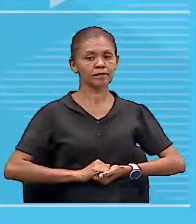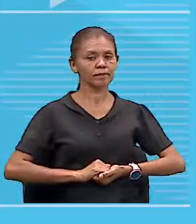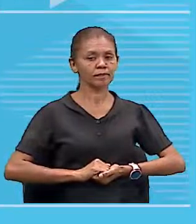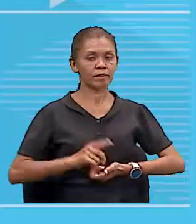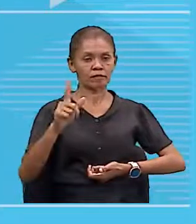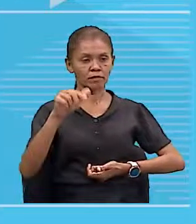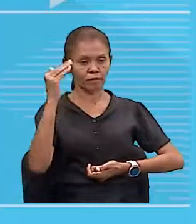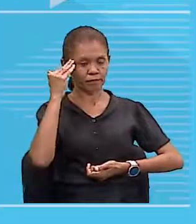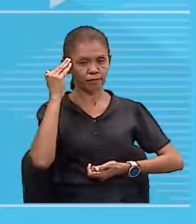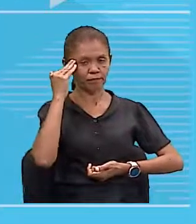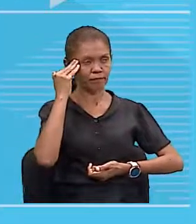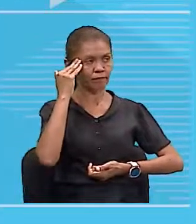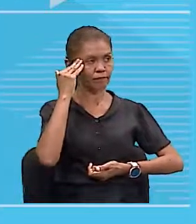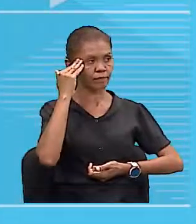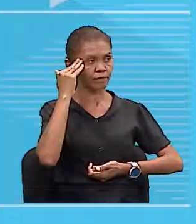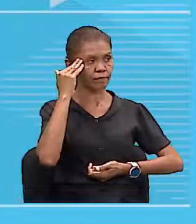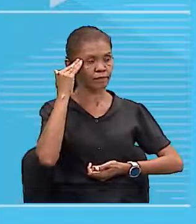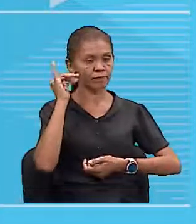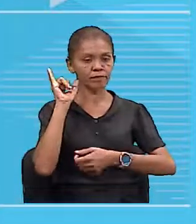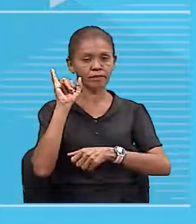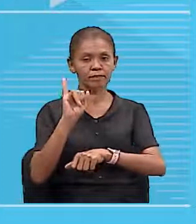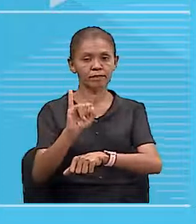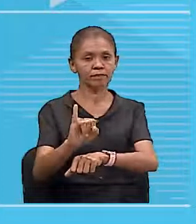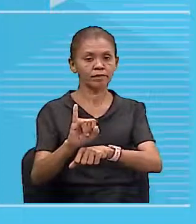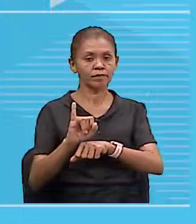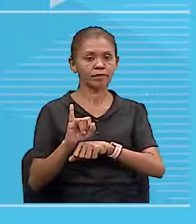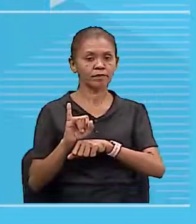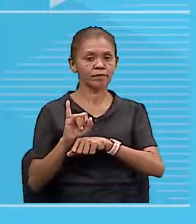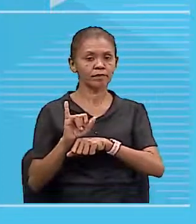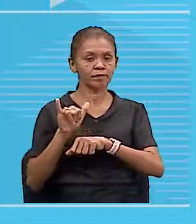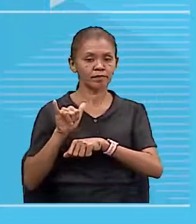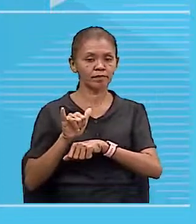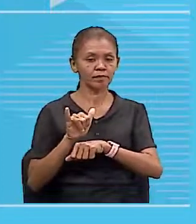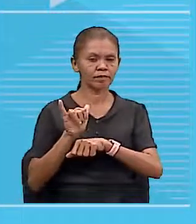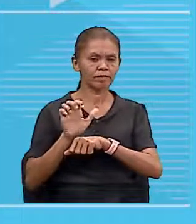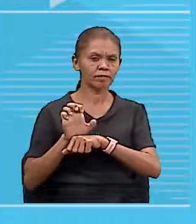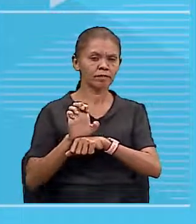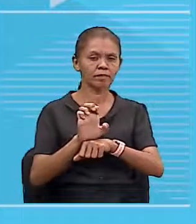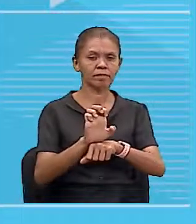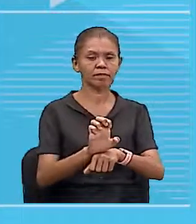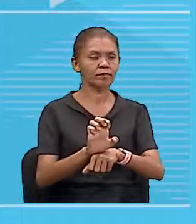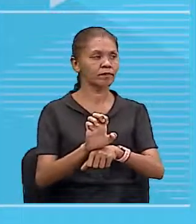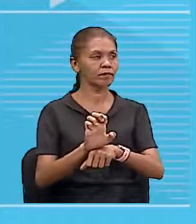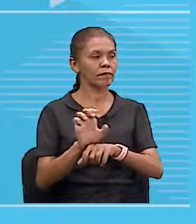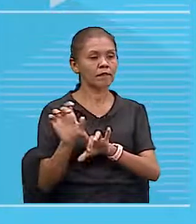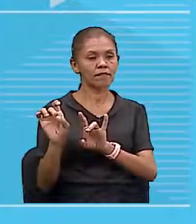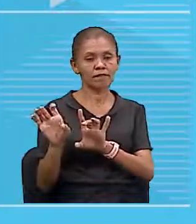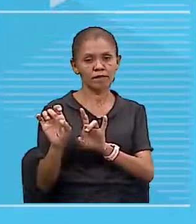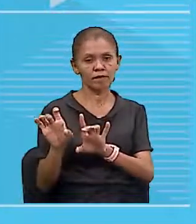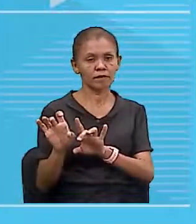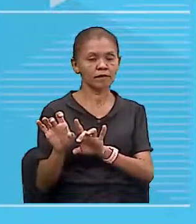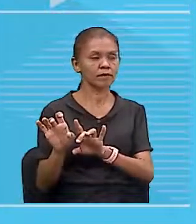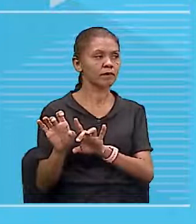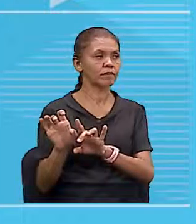importar seria o quê comprar exportar vender um país que pense